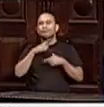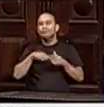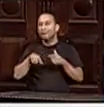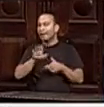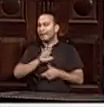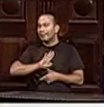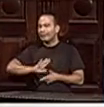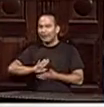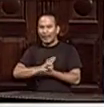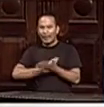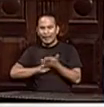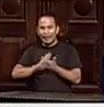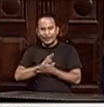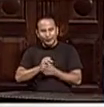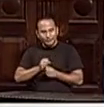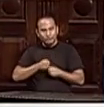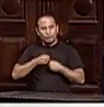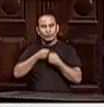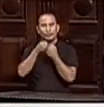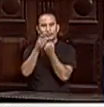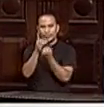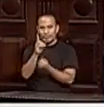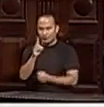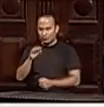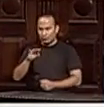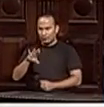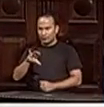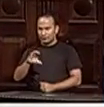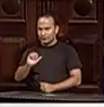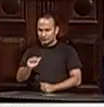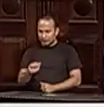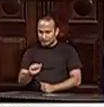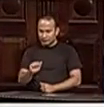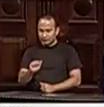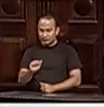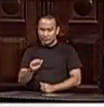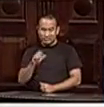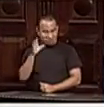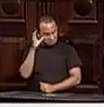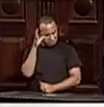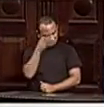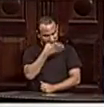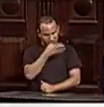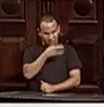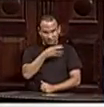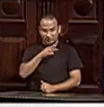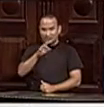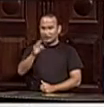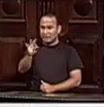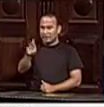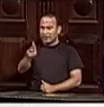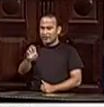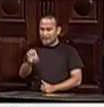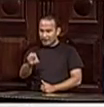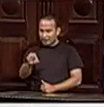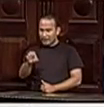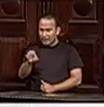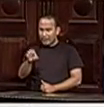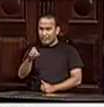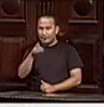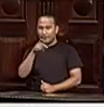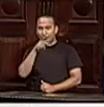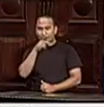não fortalece a democracia. Hoje, com essa decisão do TRF, esse parlamento é